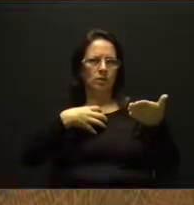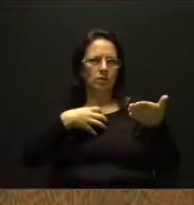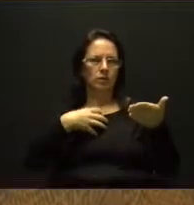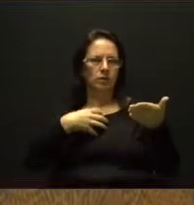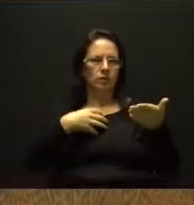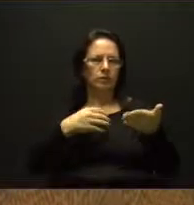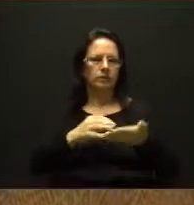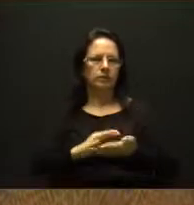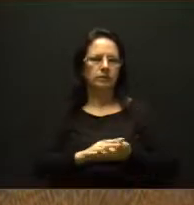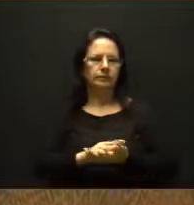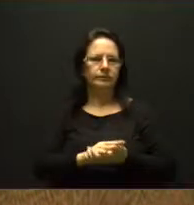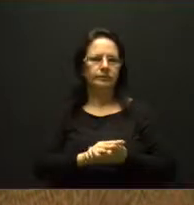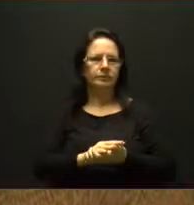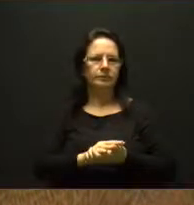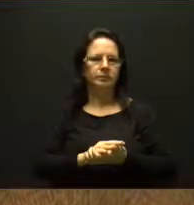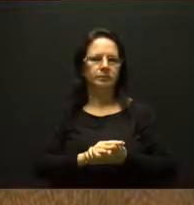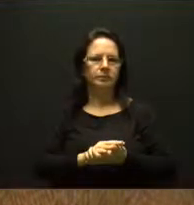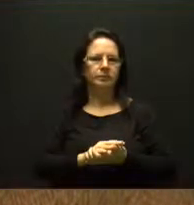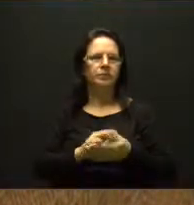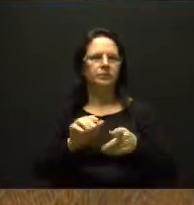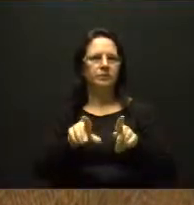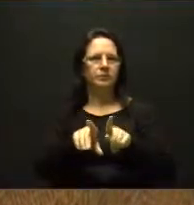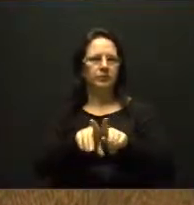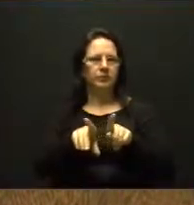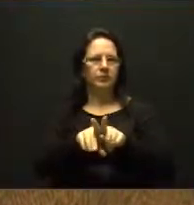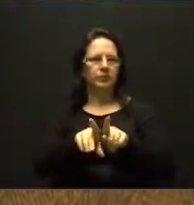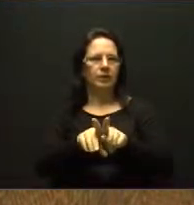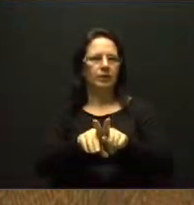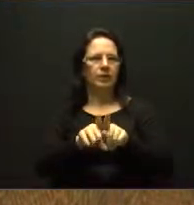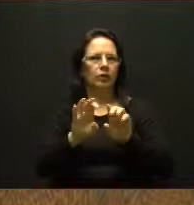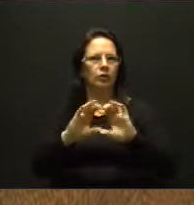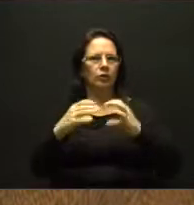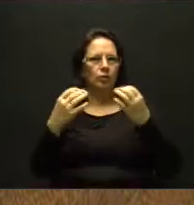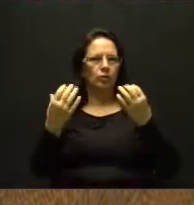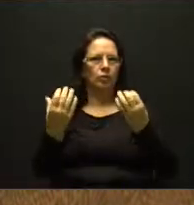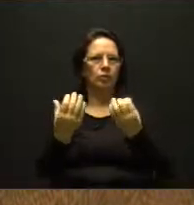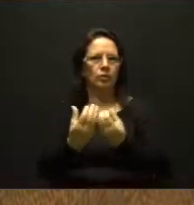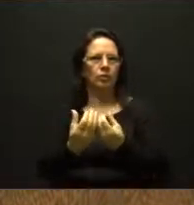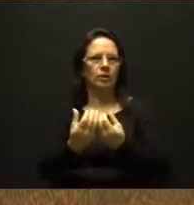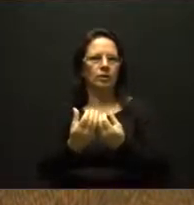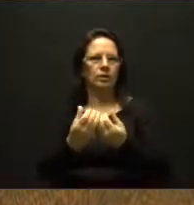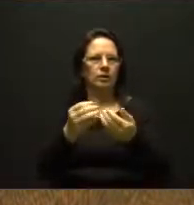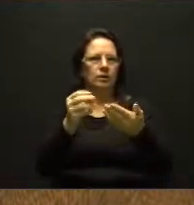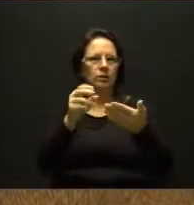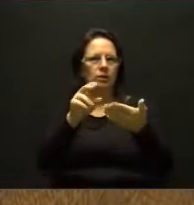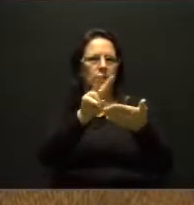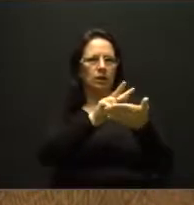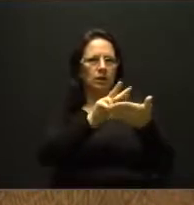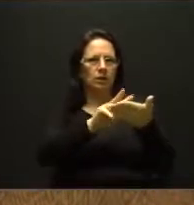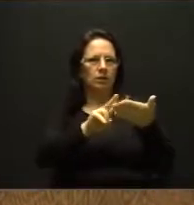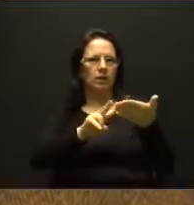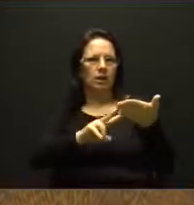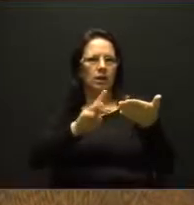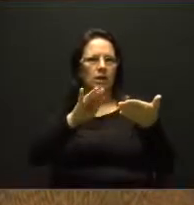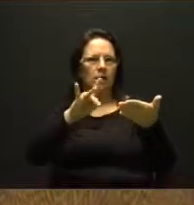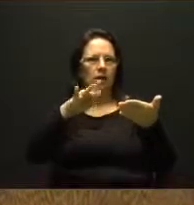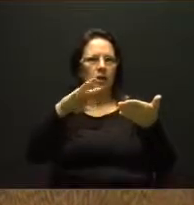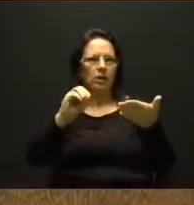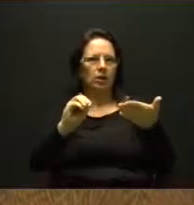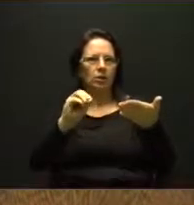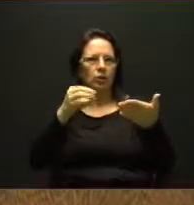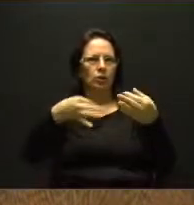regulares formas assim nos aspectos ficar bem a essas comissões análise o técnico